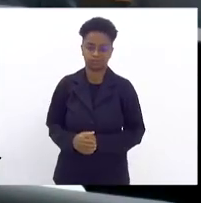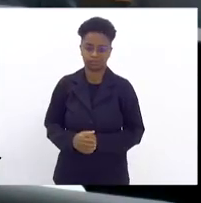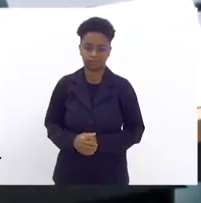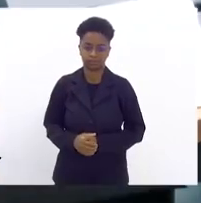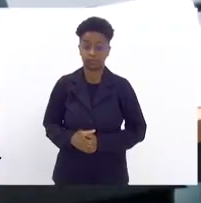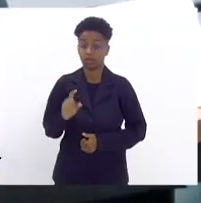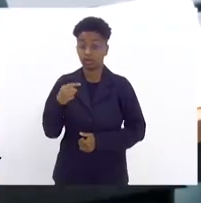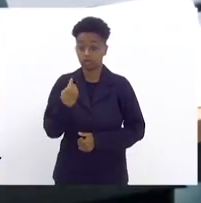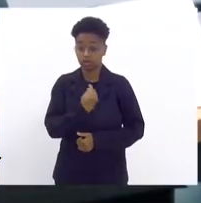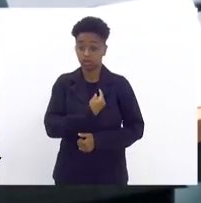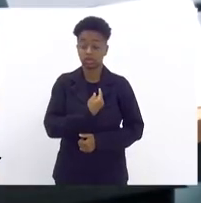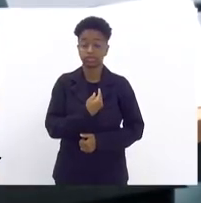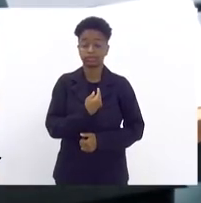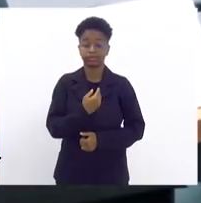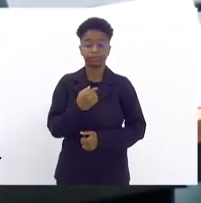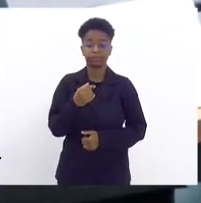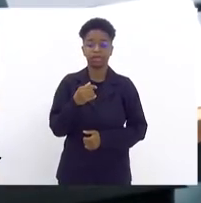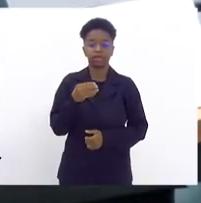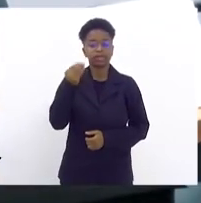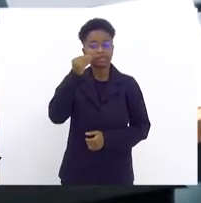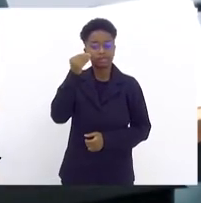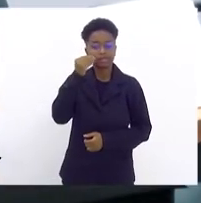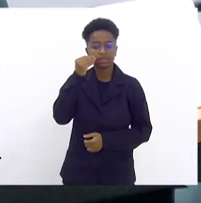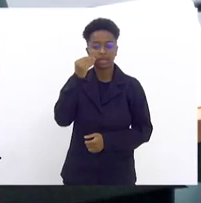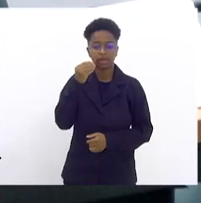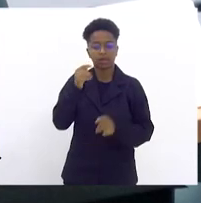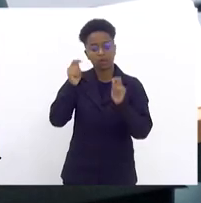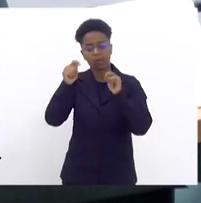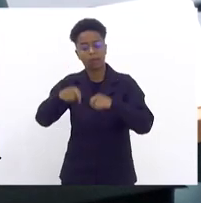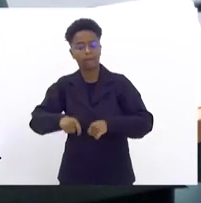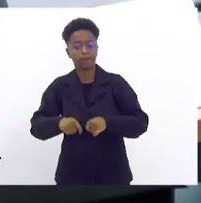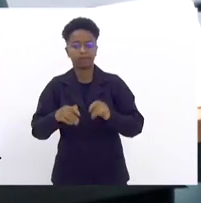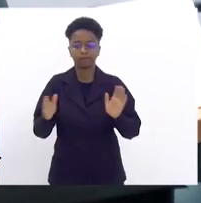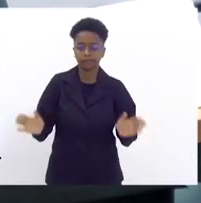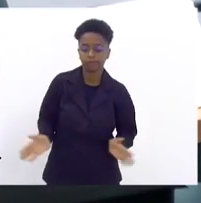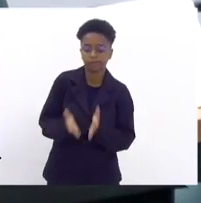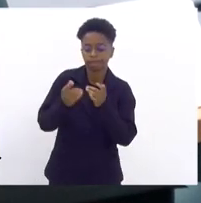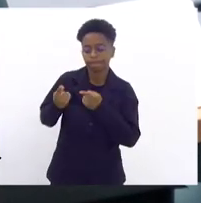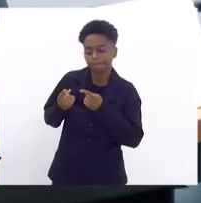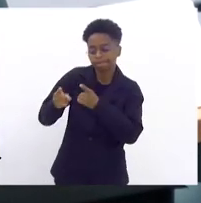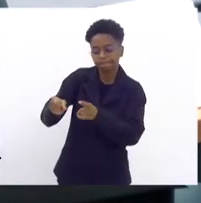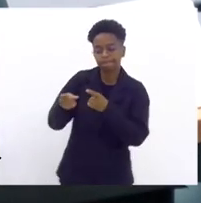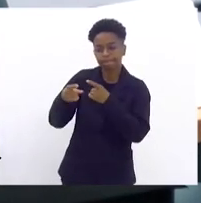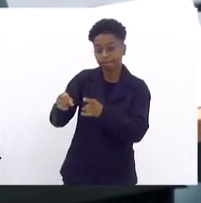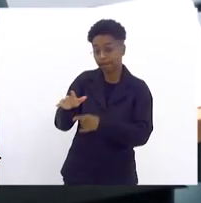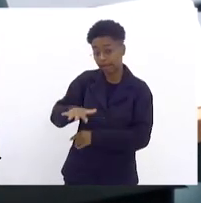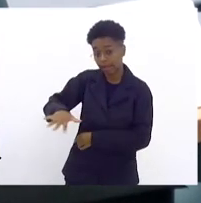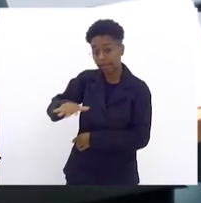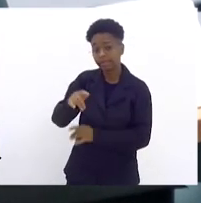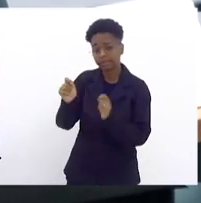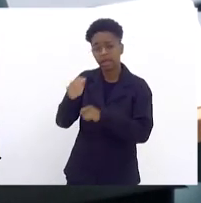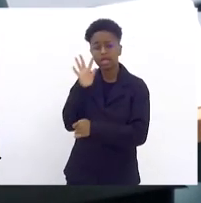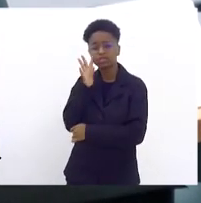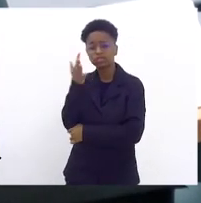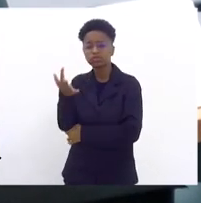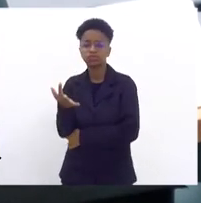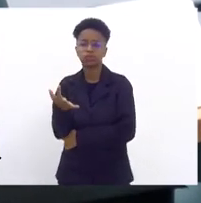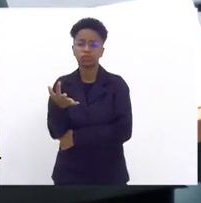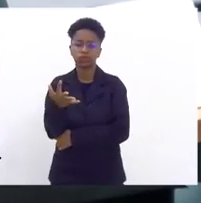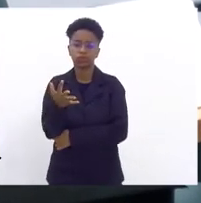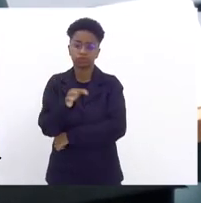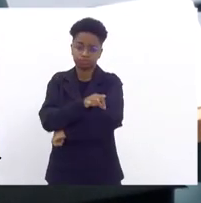nós as atribuições e a competência para que nós possamos provocar os agentes para que tomem soluções de